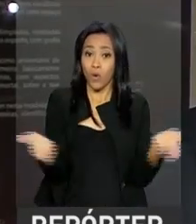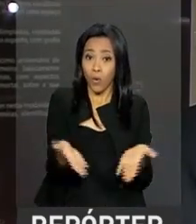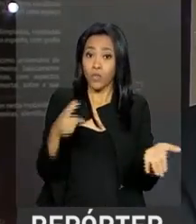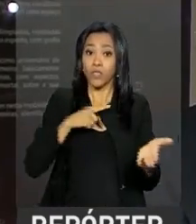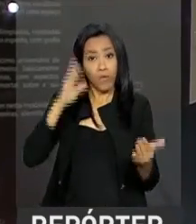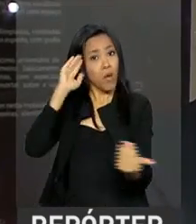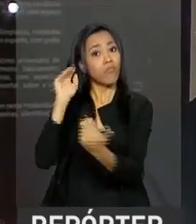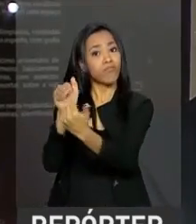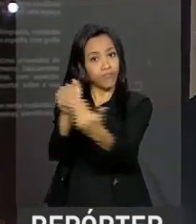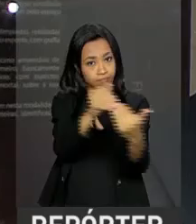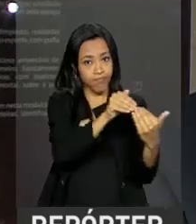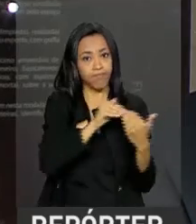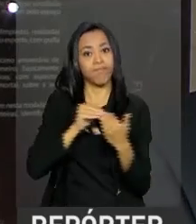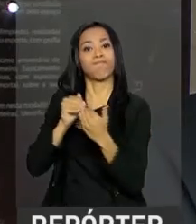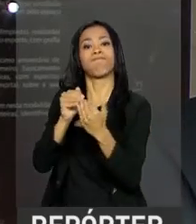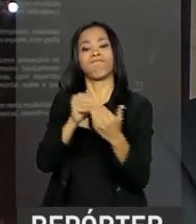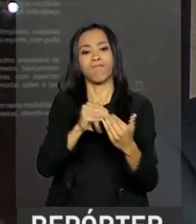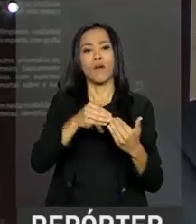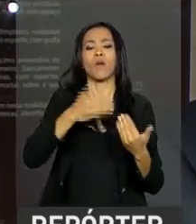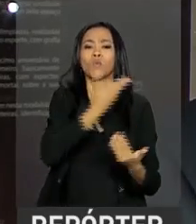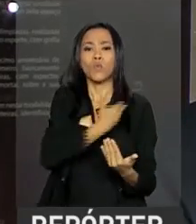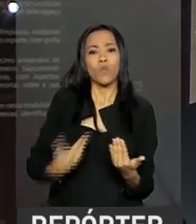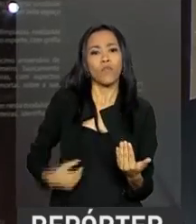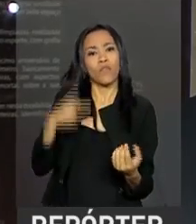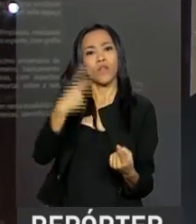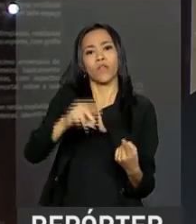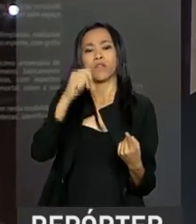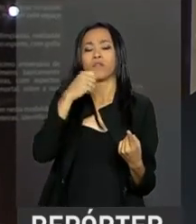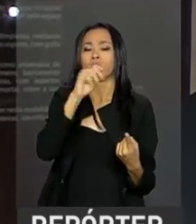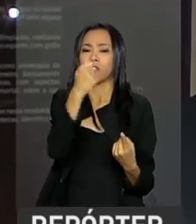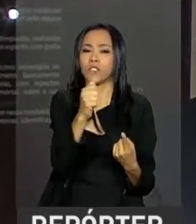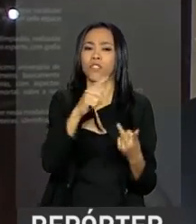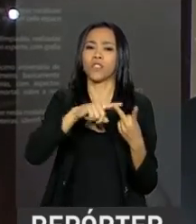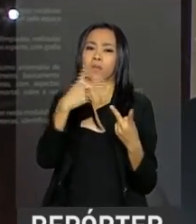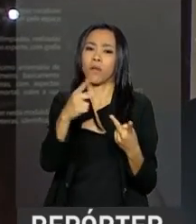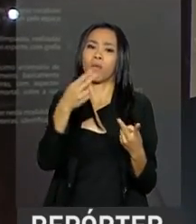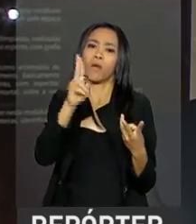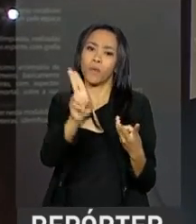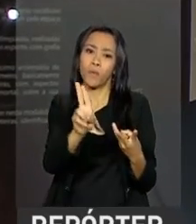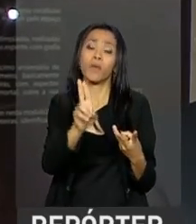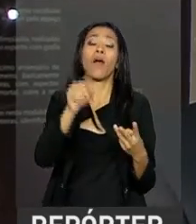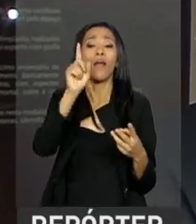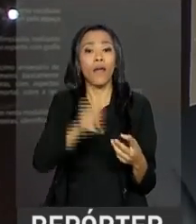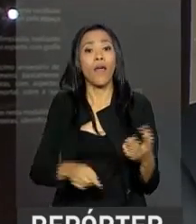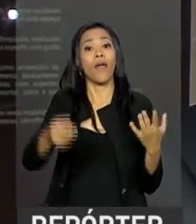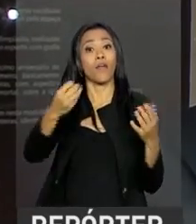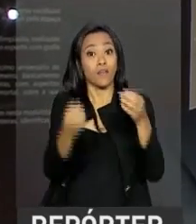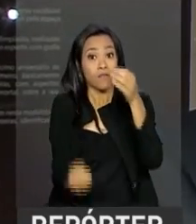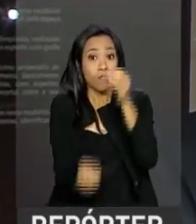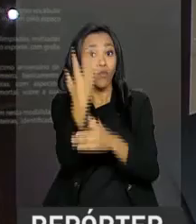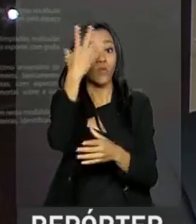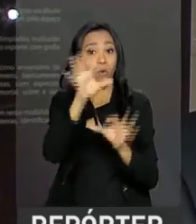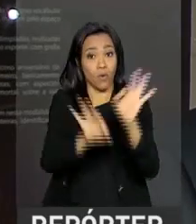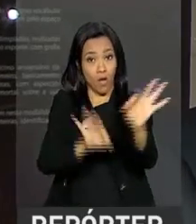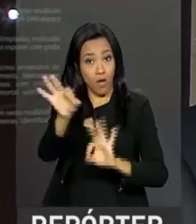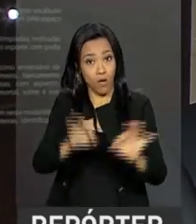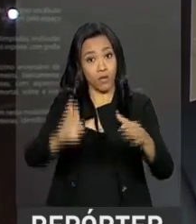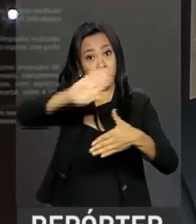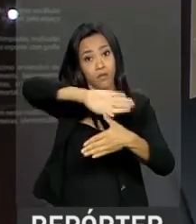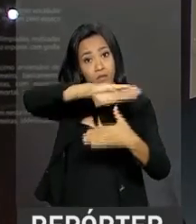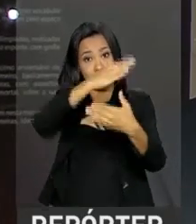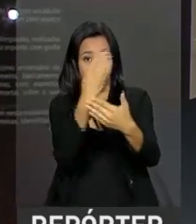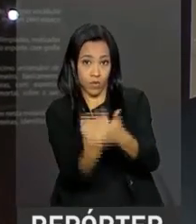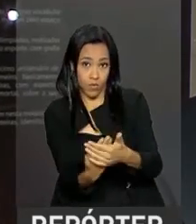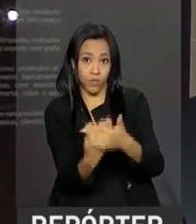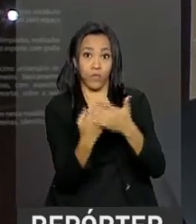de pensamento entre os governos do Brasil, da Argentina, do Paraguai e do Uruguai, que são sócios fundadores, membros fundadores